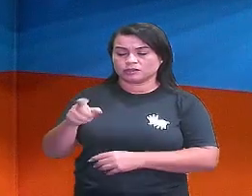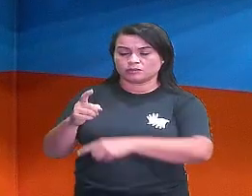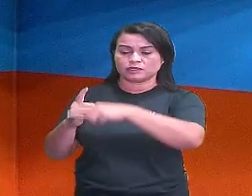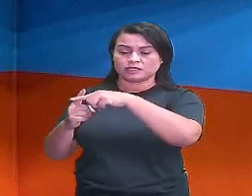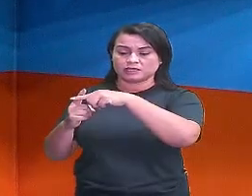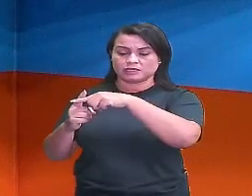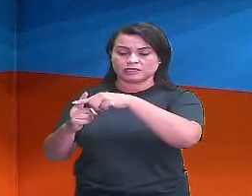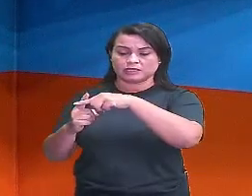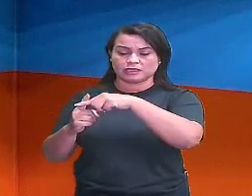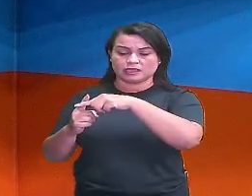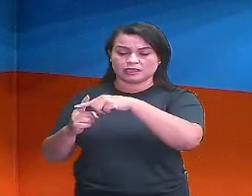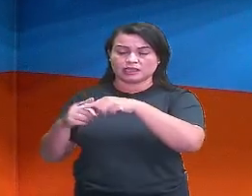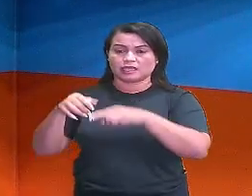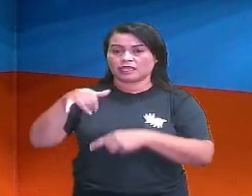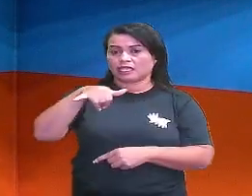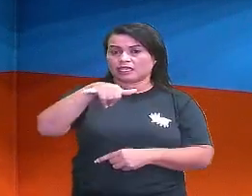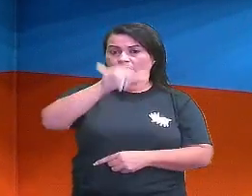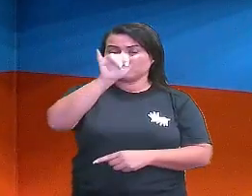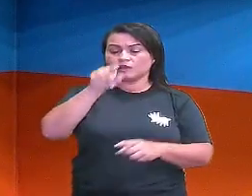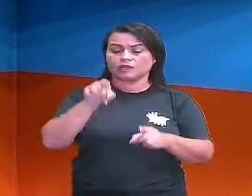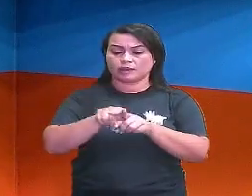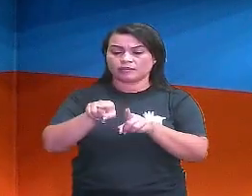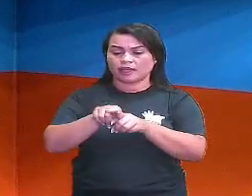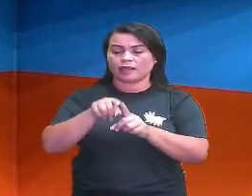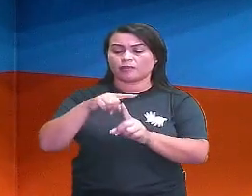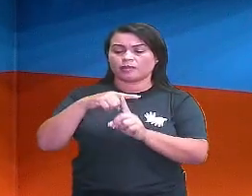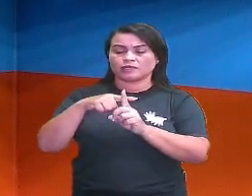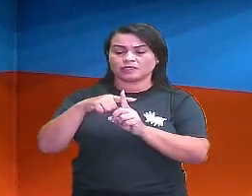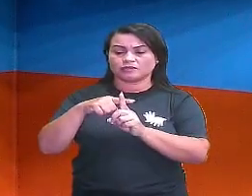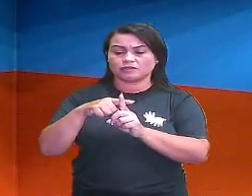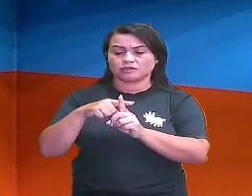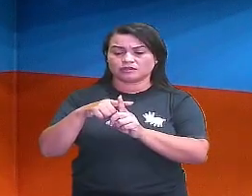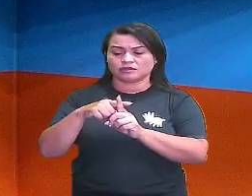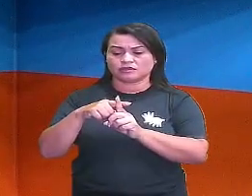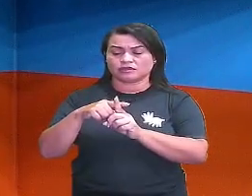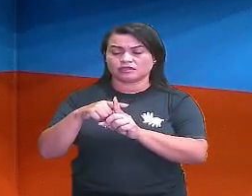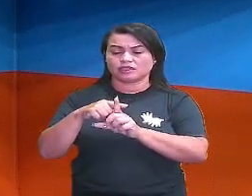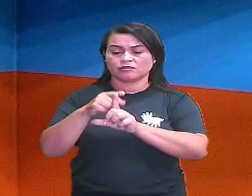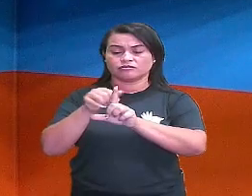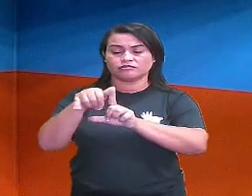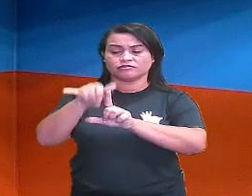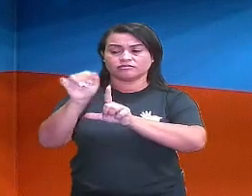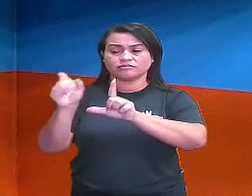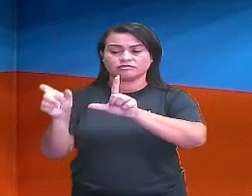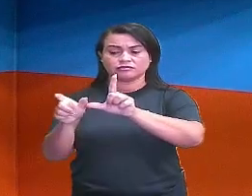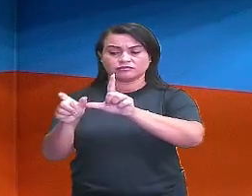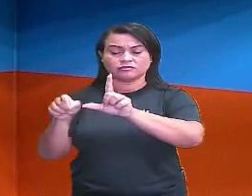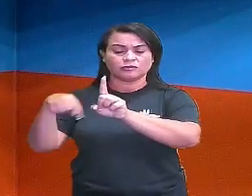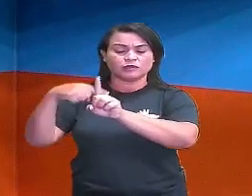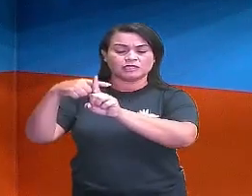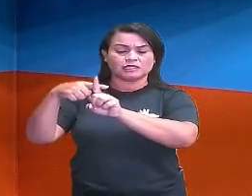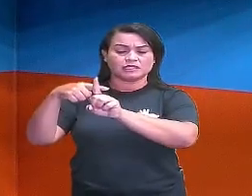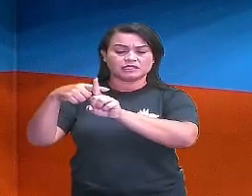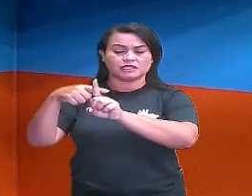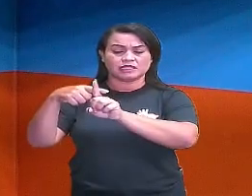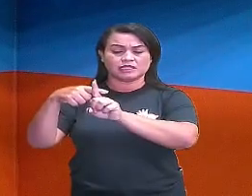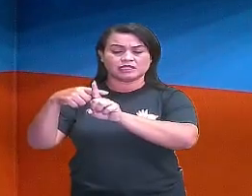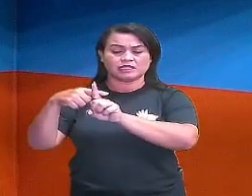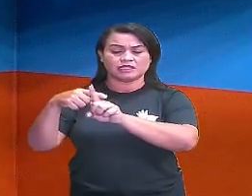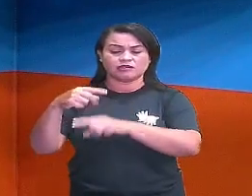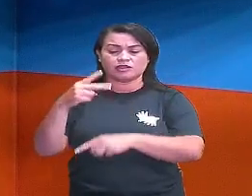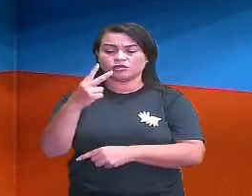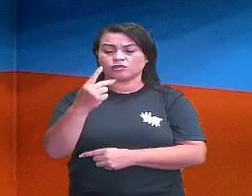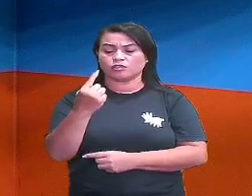e Y é positivo também, né? X positivo e Y positivo também, e a senhora pegou aí o ponto